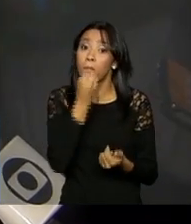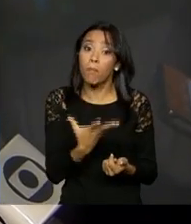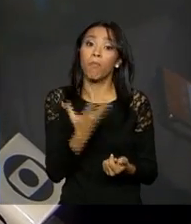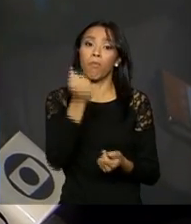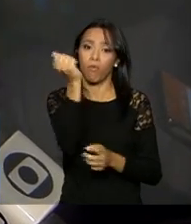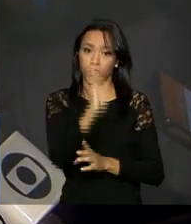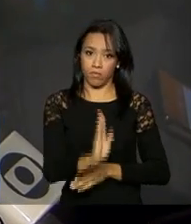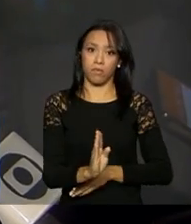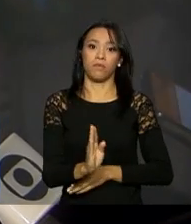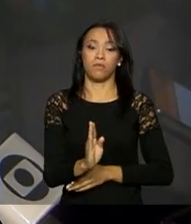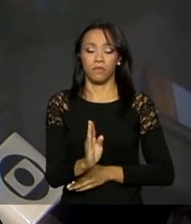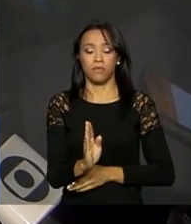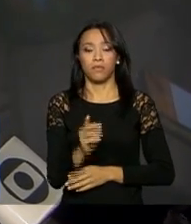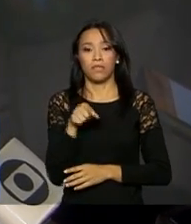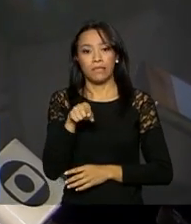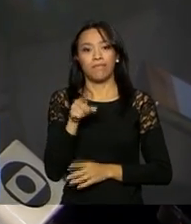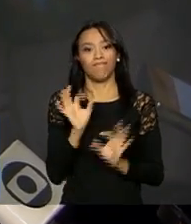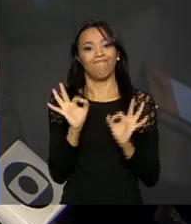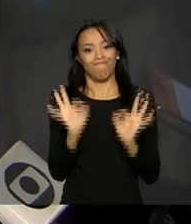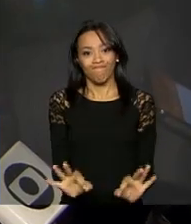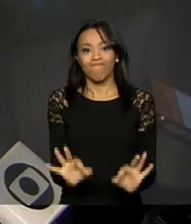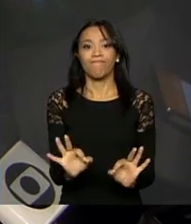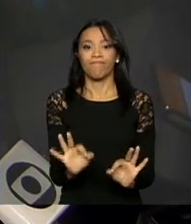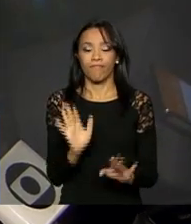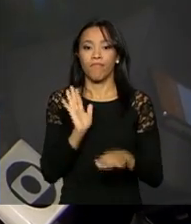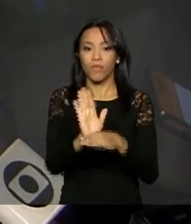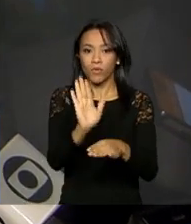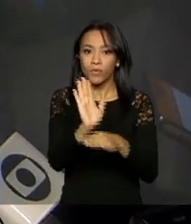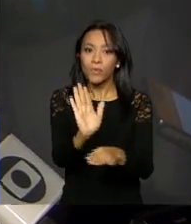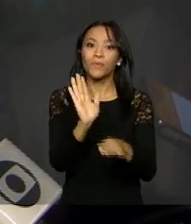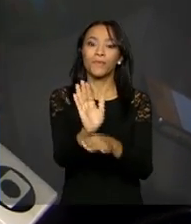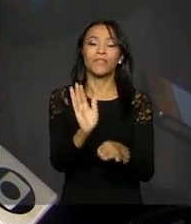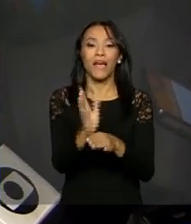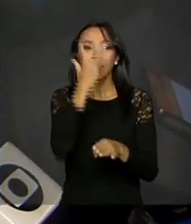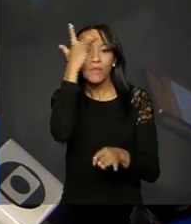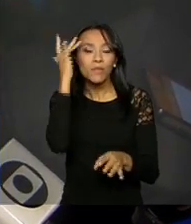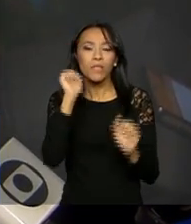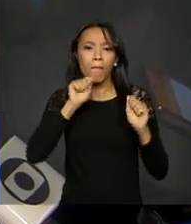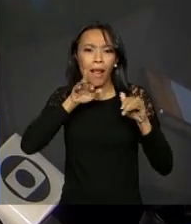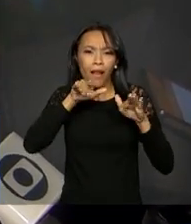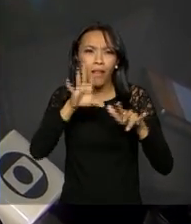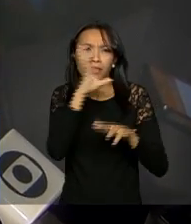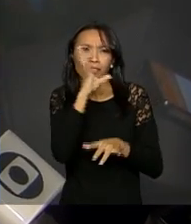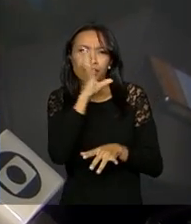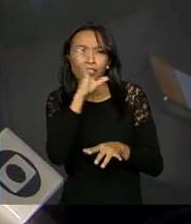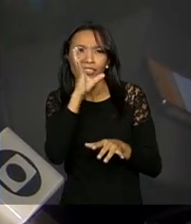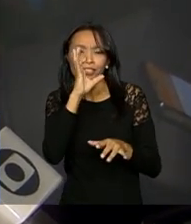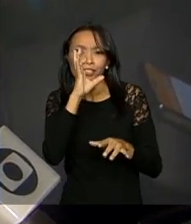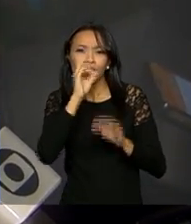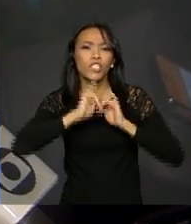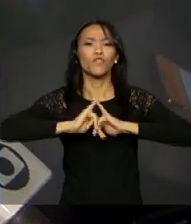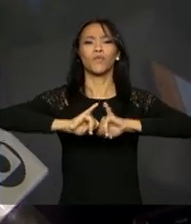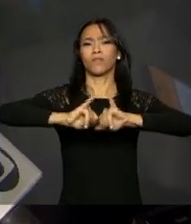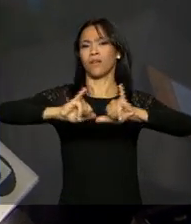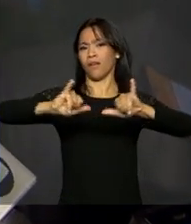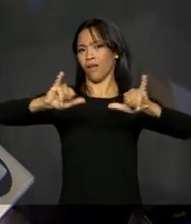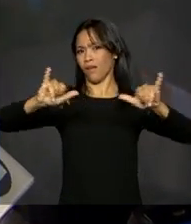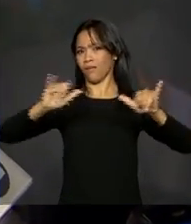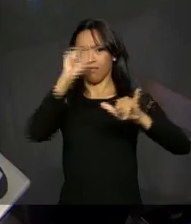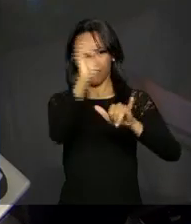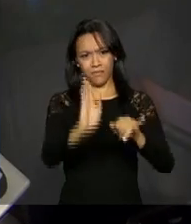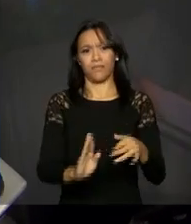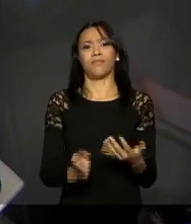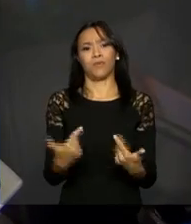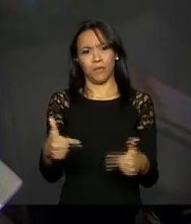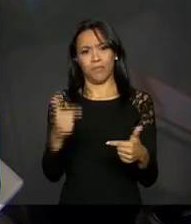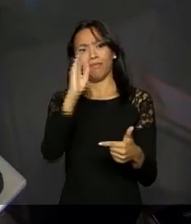Brasil. Isso certamente ajuda a ganhar público dentro do país, a consolidar a imagem brasileira. E é fruto